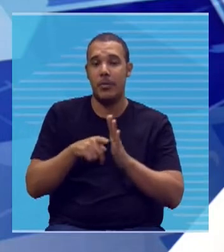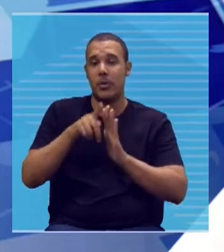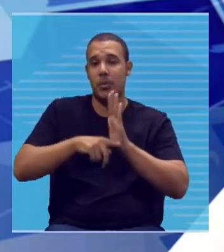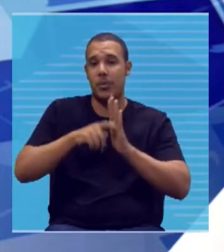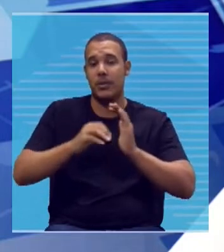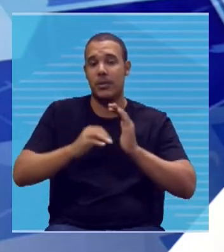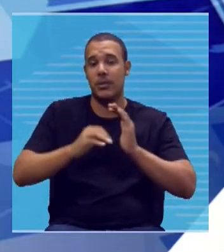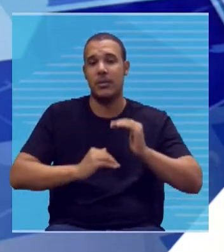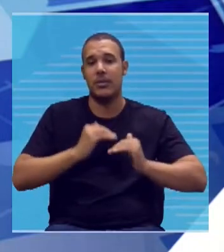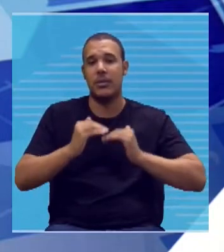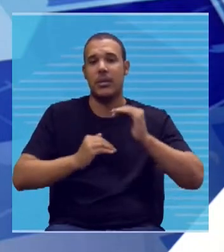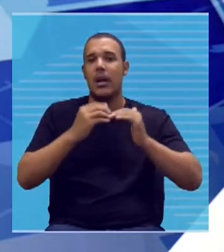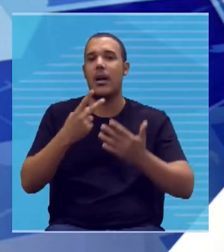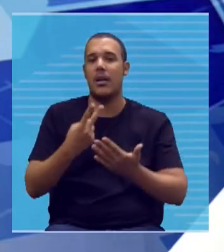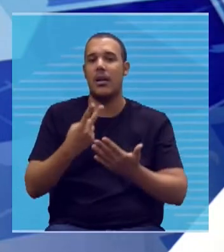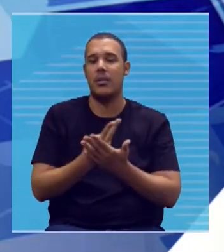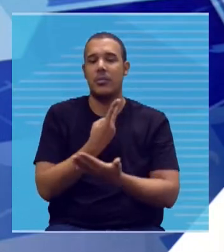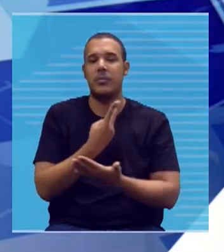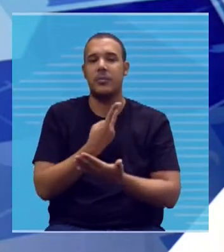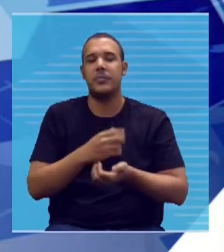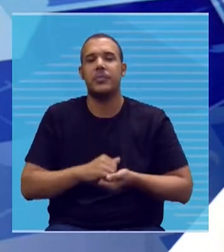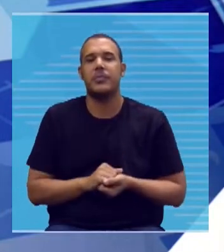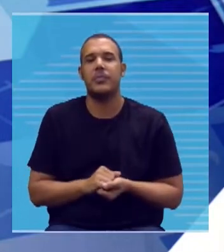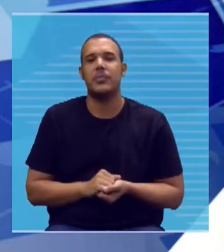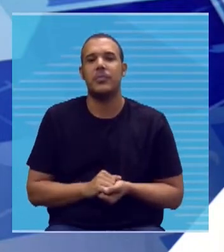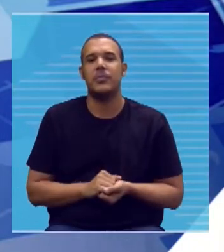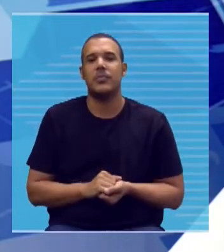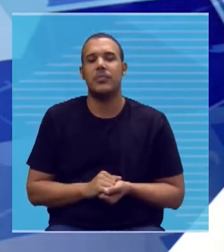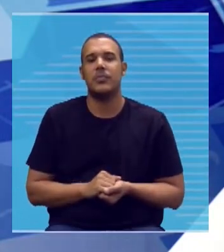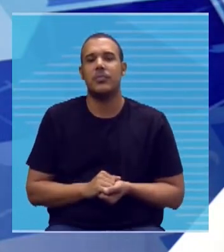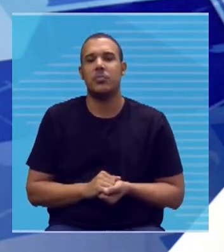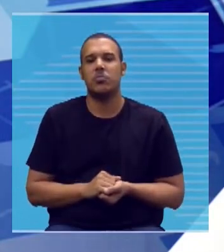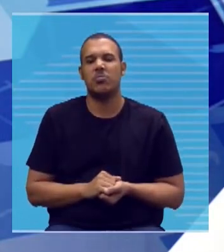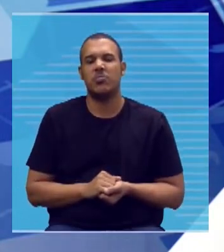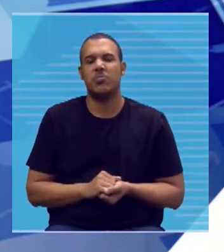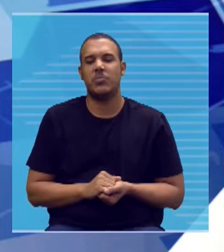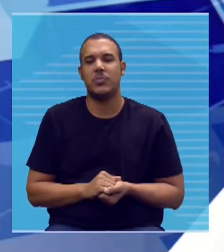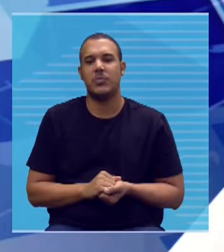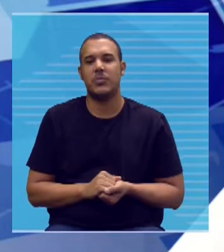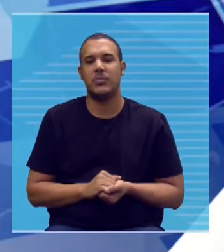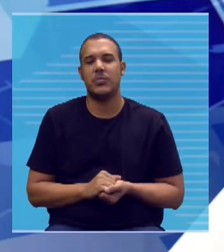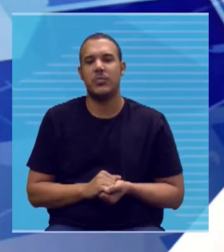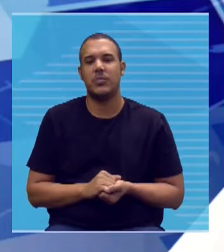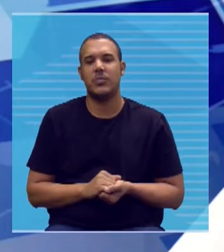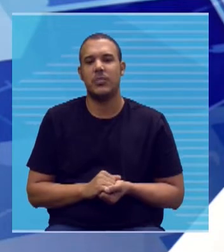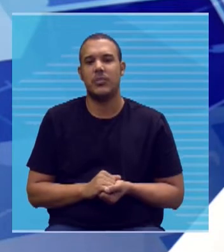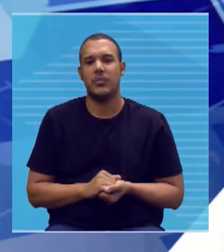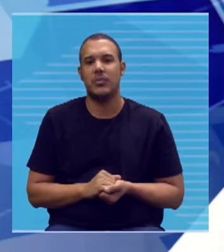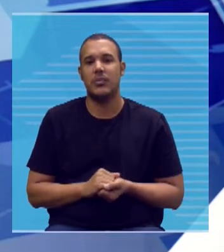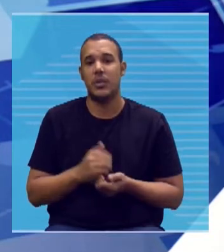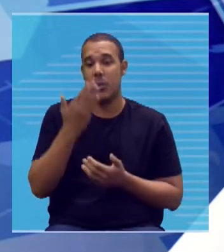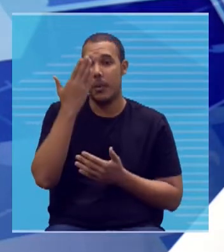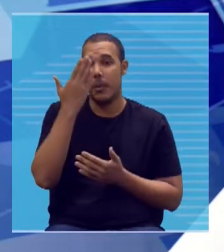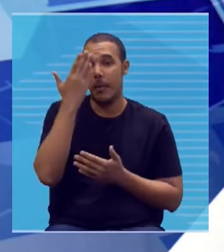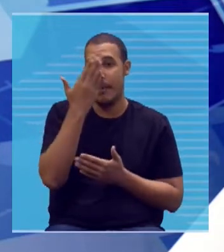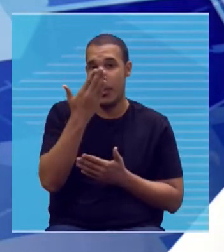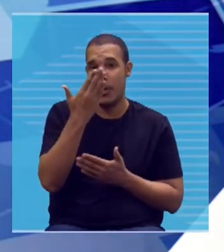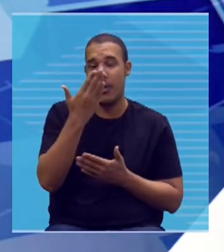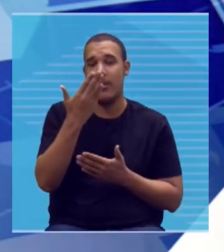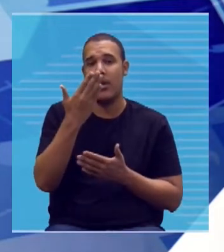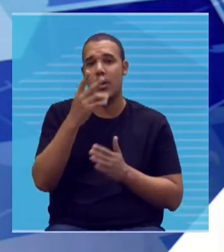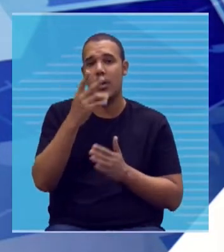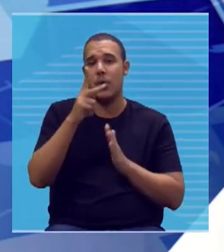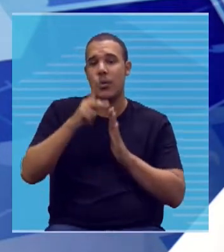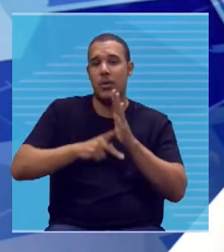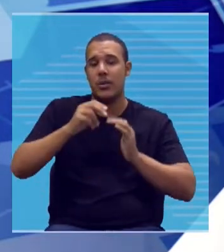processo evolutivo está acontecendo e isso é evidência da evolução é uma prova de que